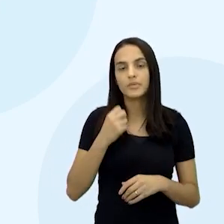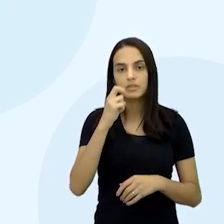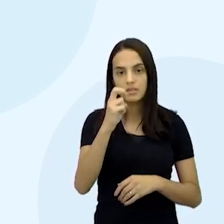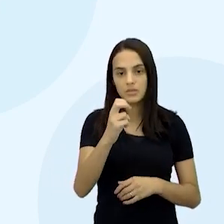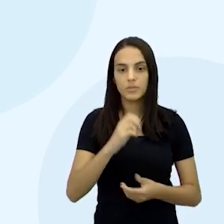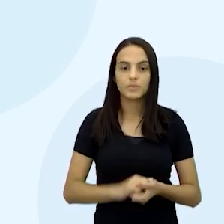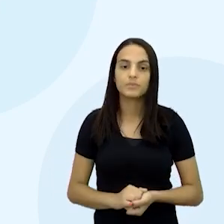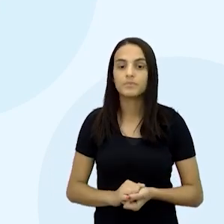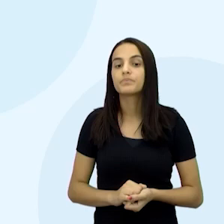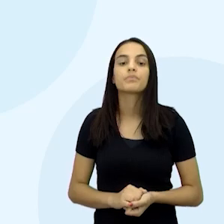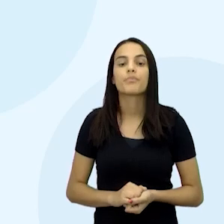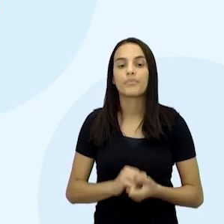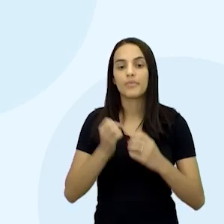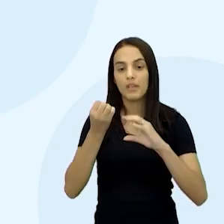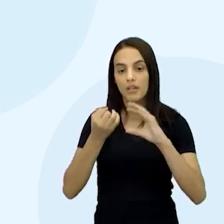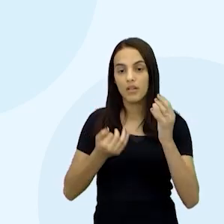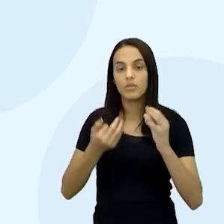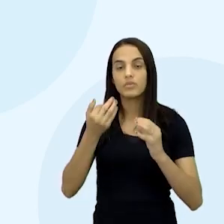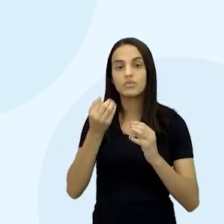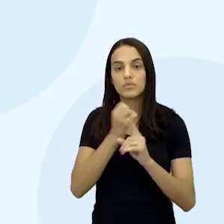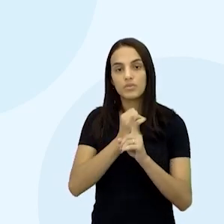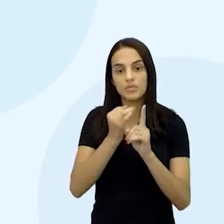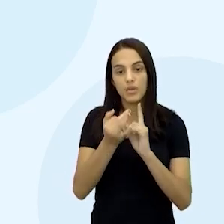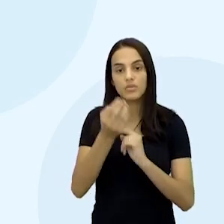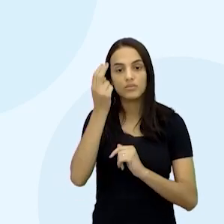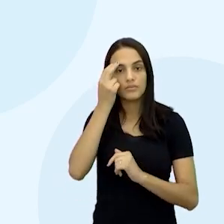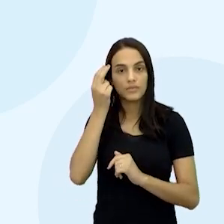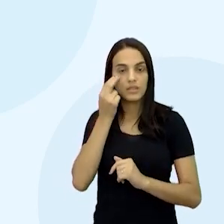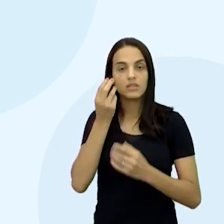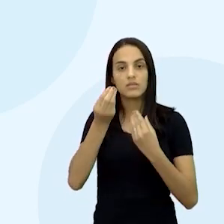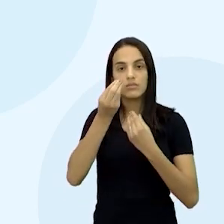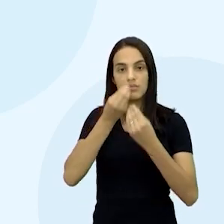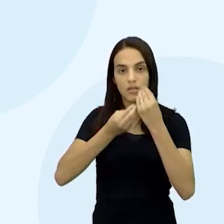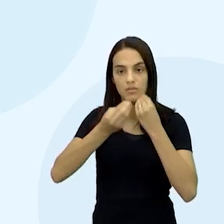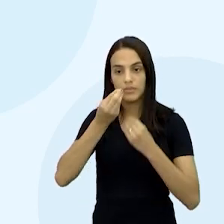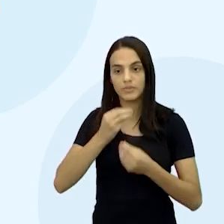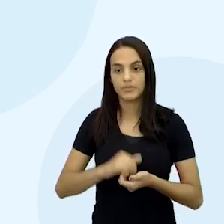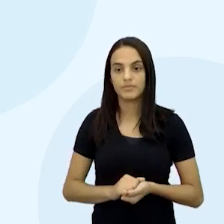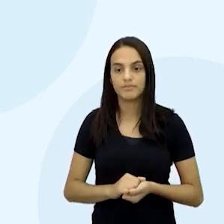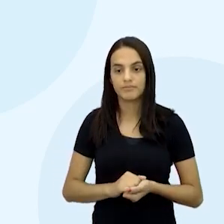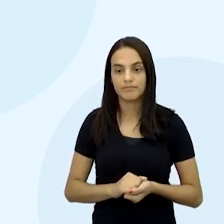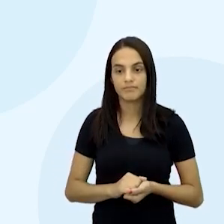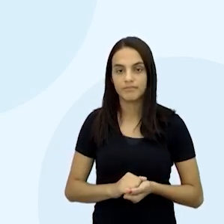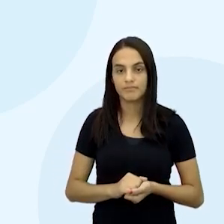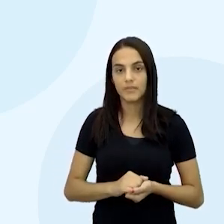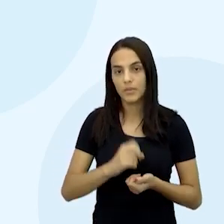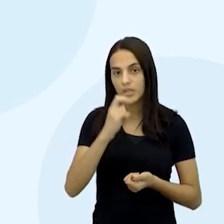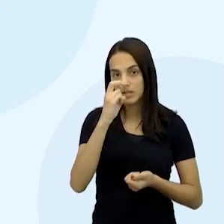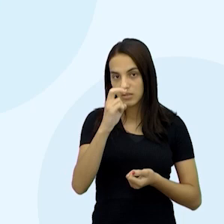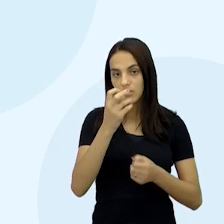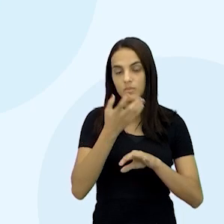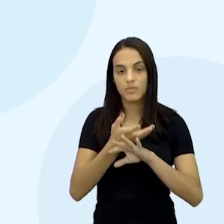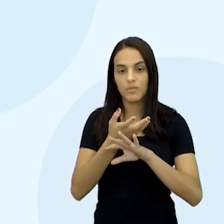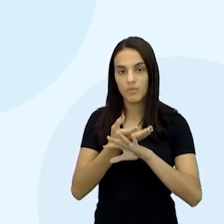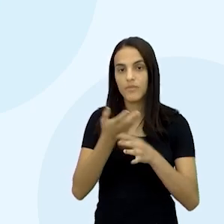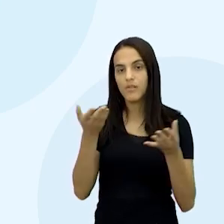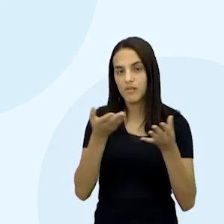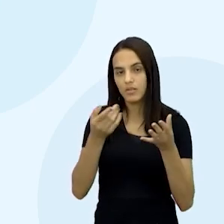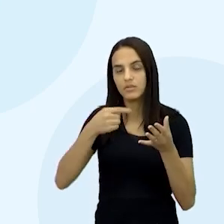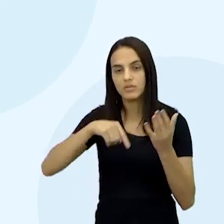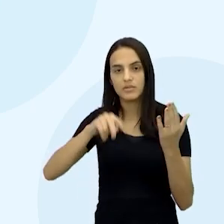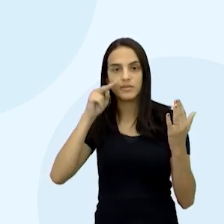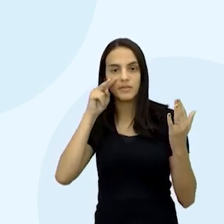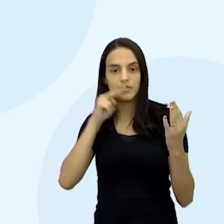5, aspectos socioculturais da alimentação. Desses 5 componentes, hoje nós vamos